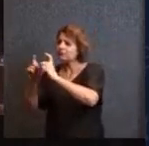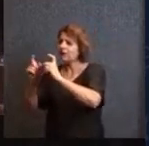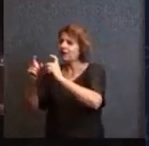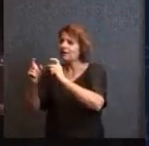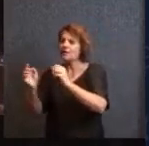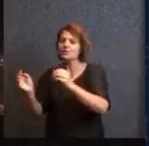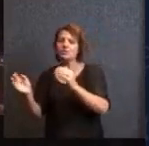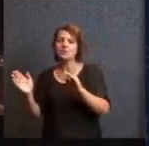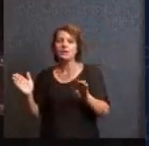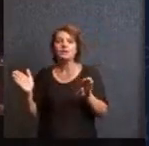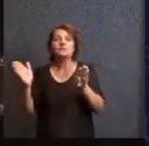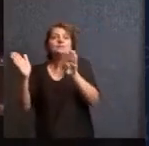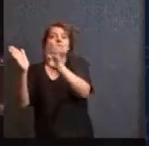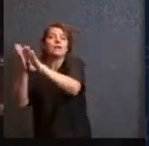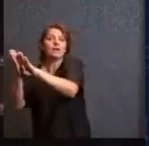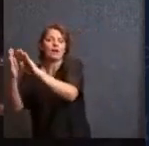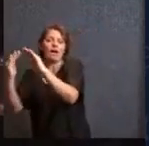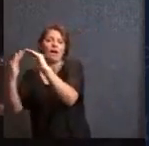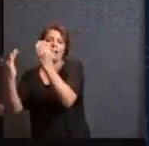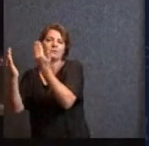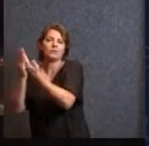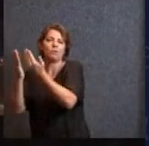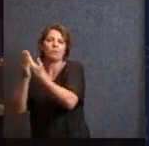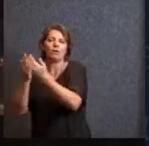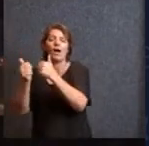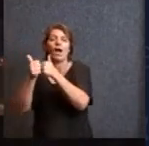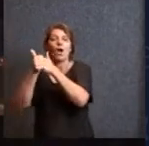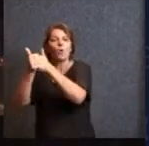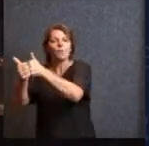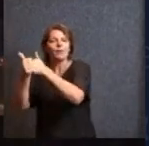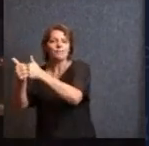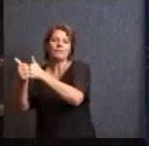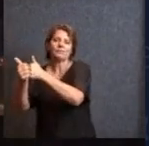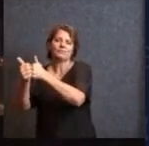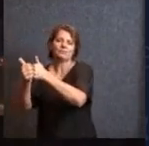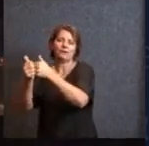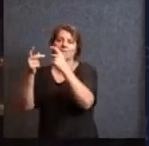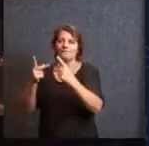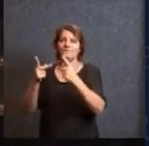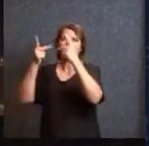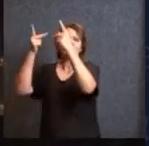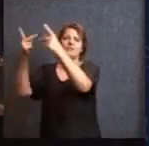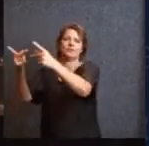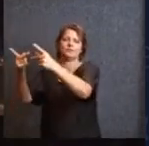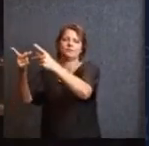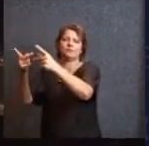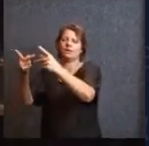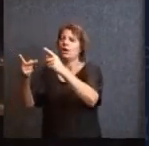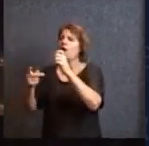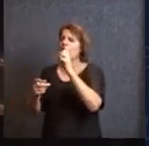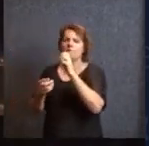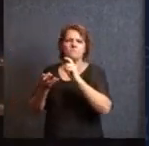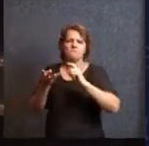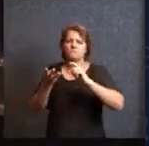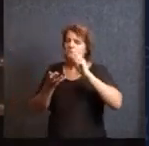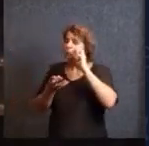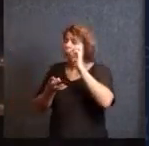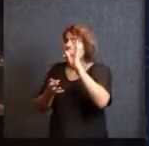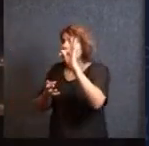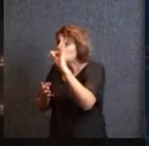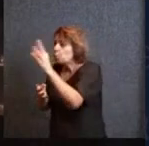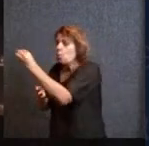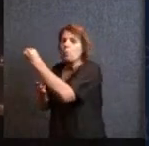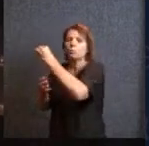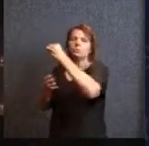fazer o acompanhamento propriamente dito, que é a visita. É olhar tudo, tudo que